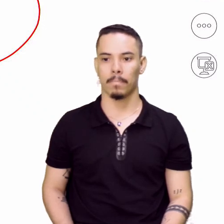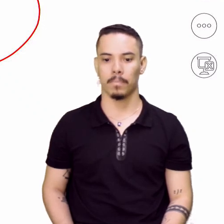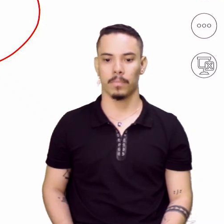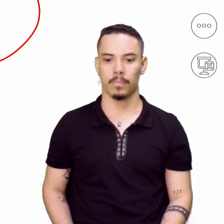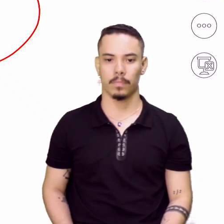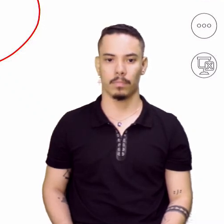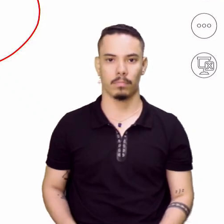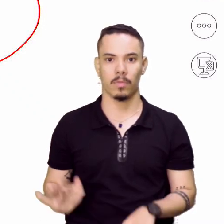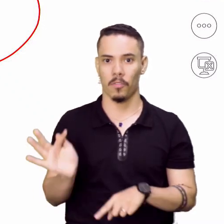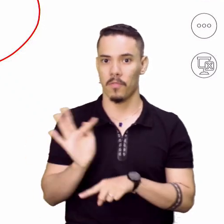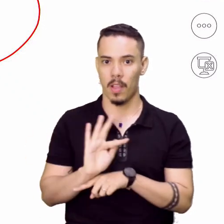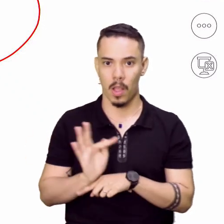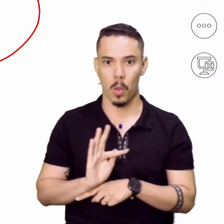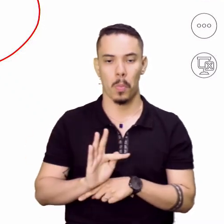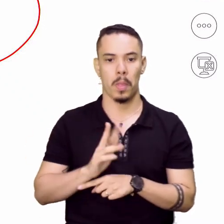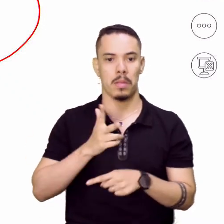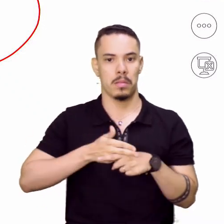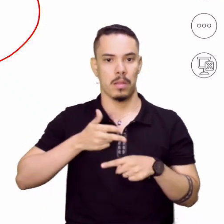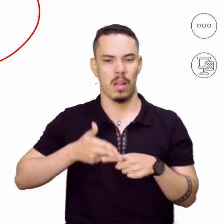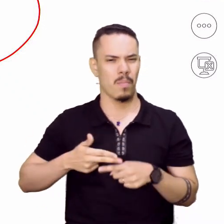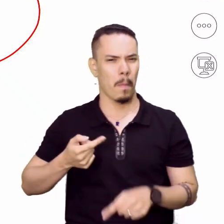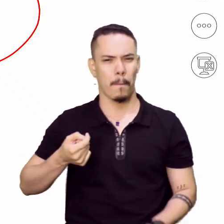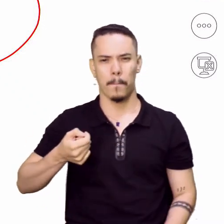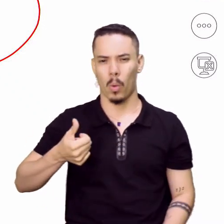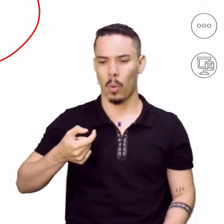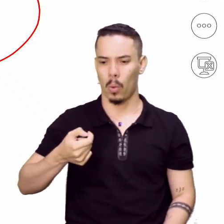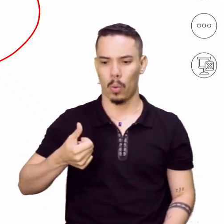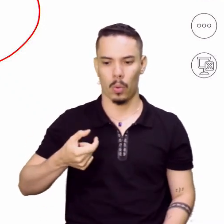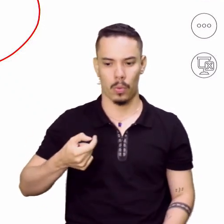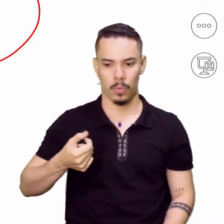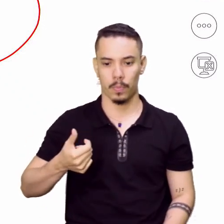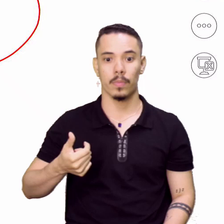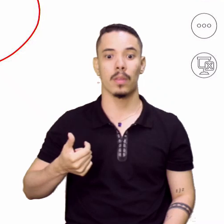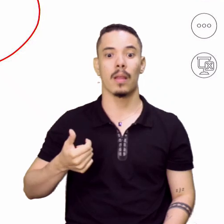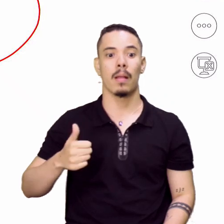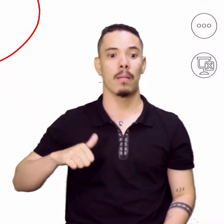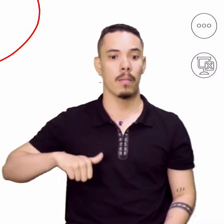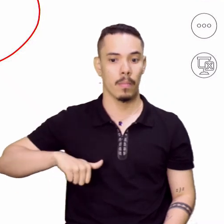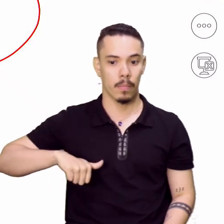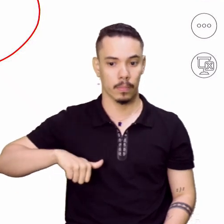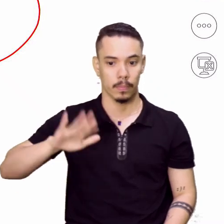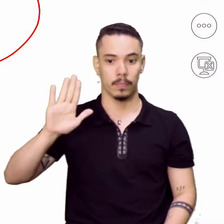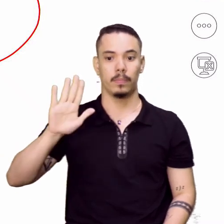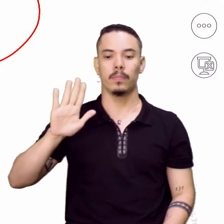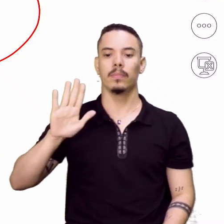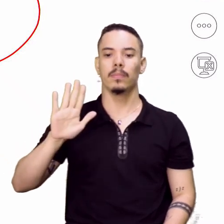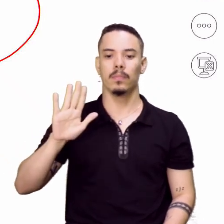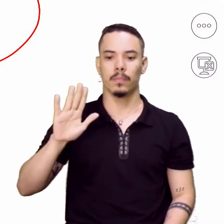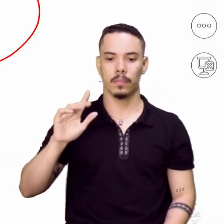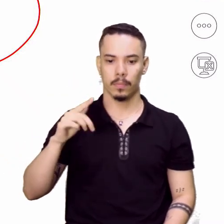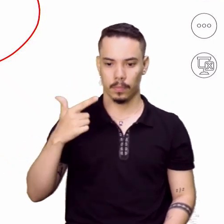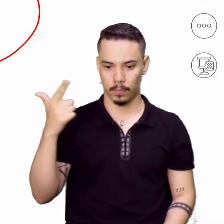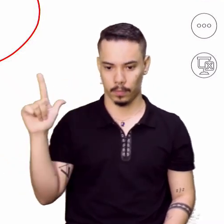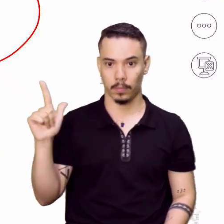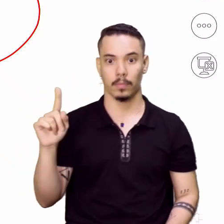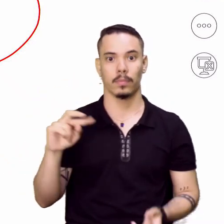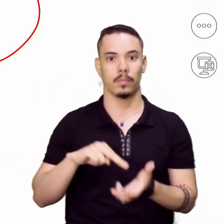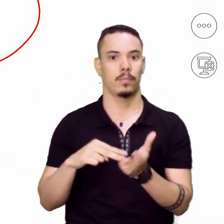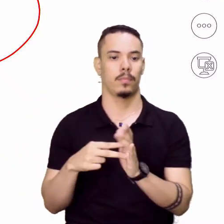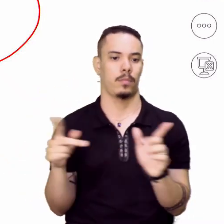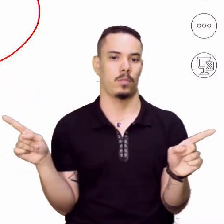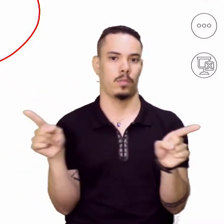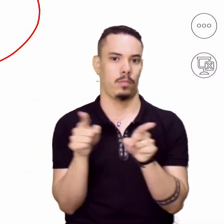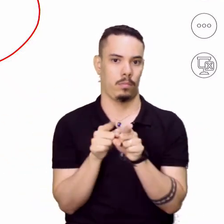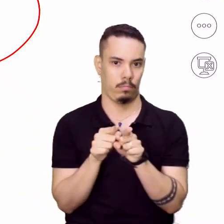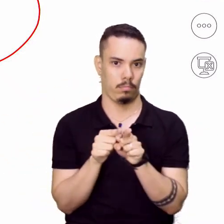Filmes séries enfim o que se ouve muito é o want que é a contração e por